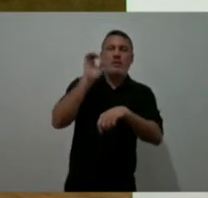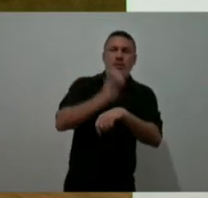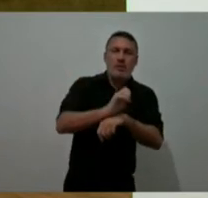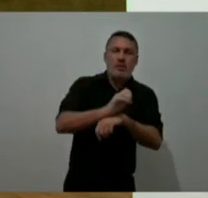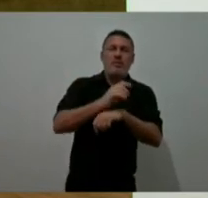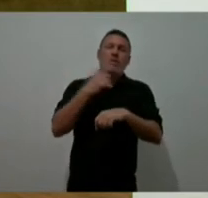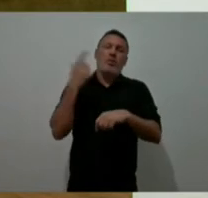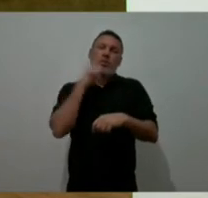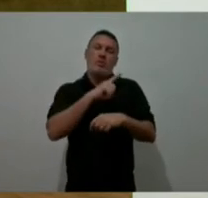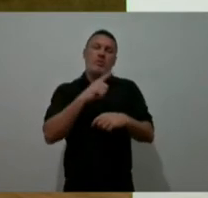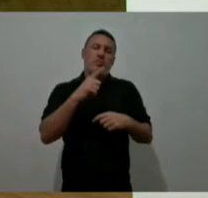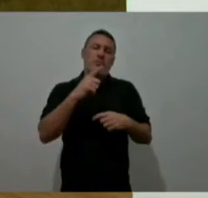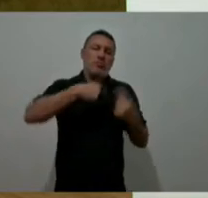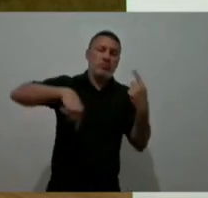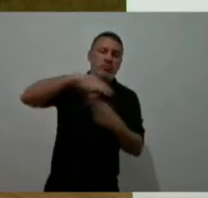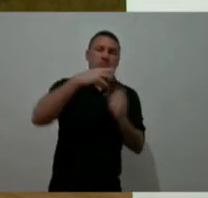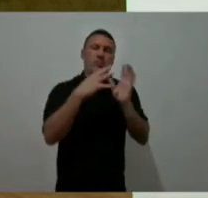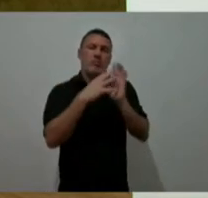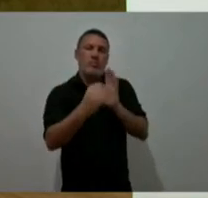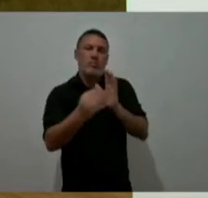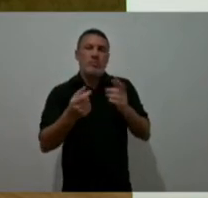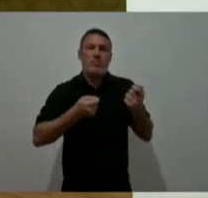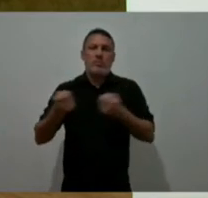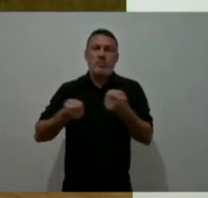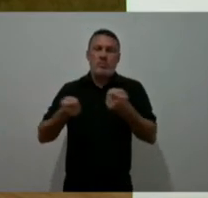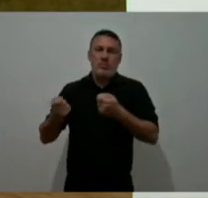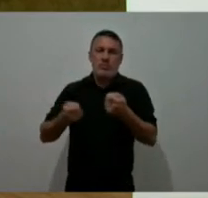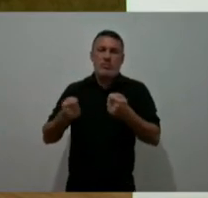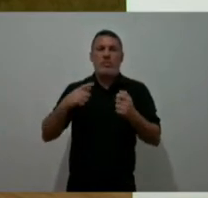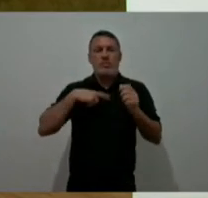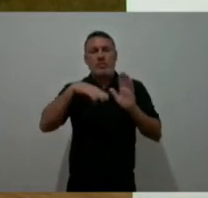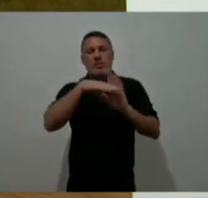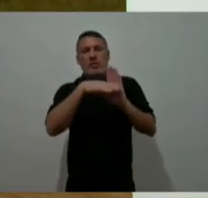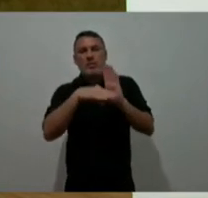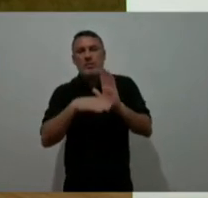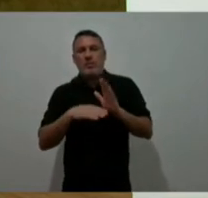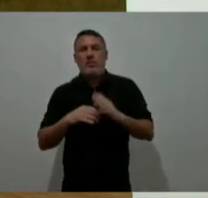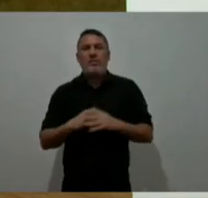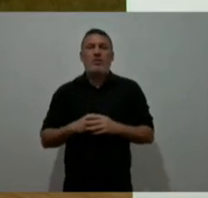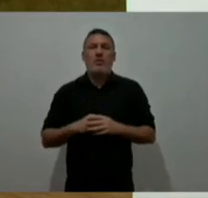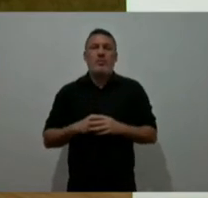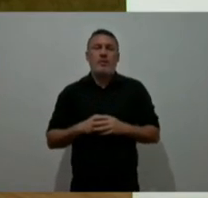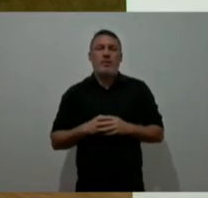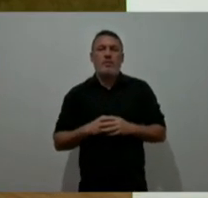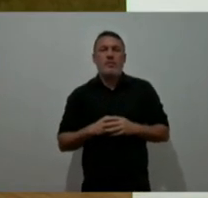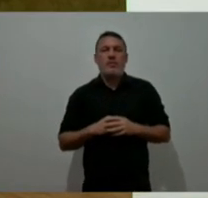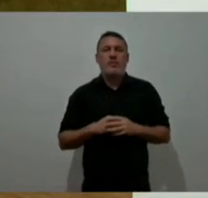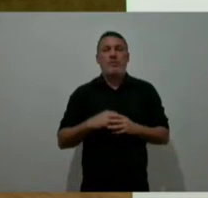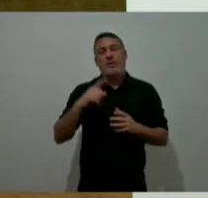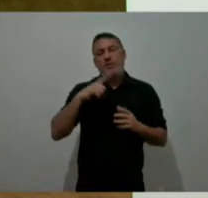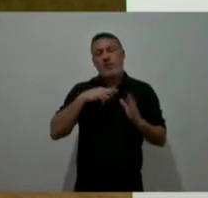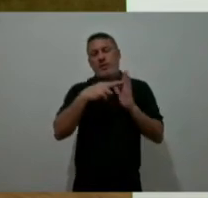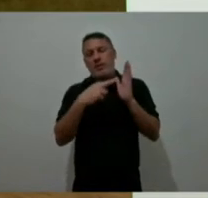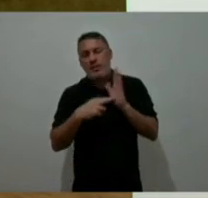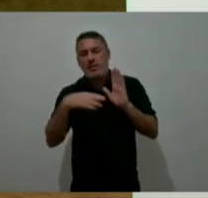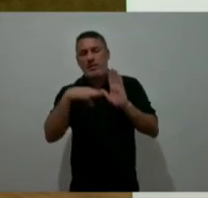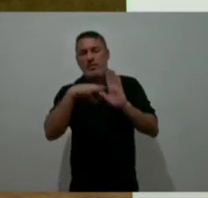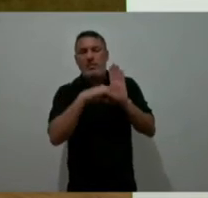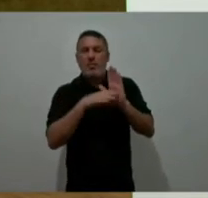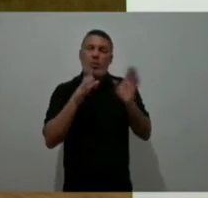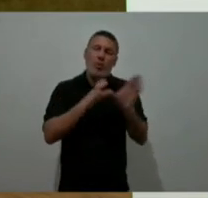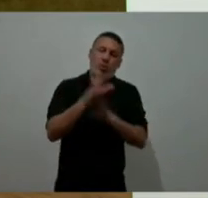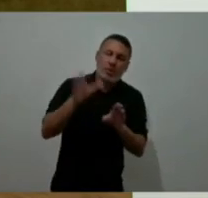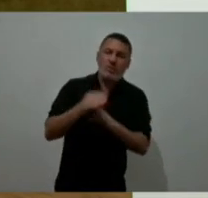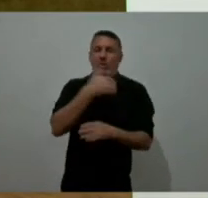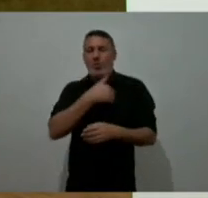de gestão e que a gente tenha capacidade de interferir nas regras, nos regulamentos, né, que orienta a administração pública, que possa